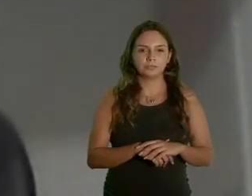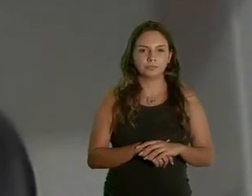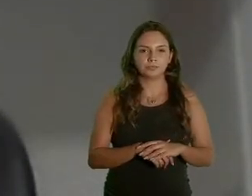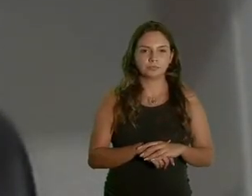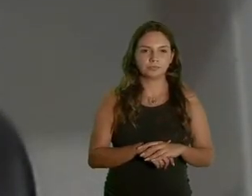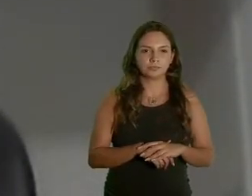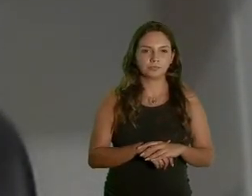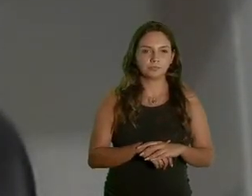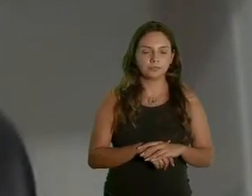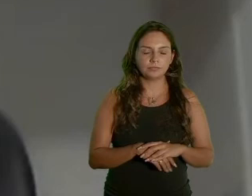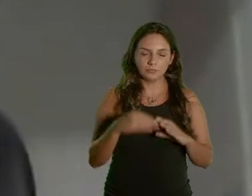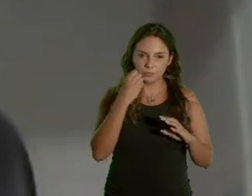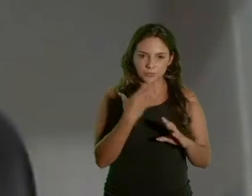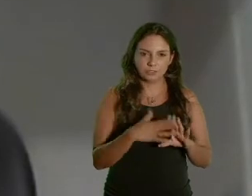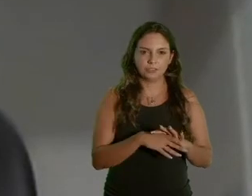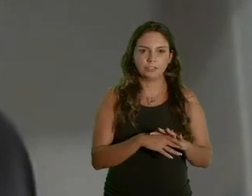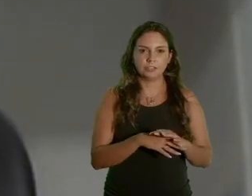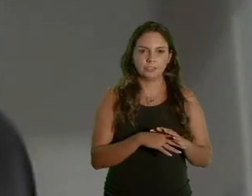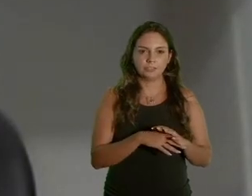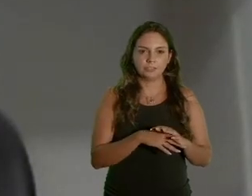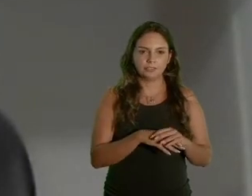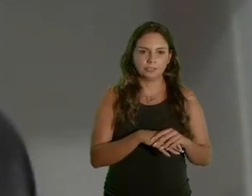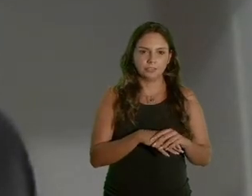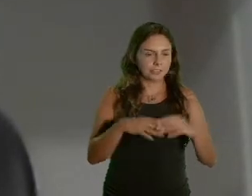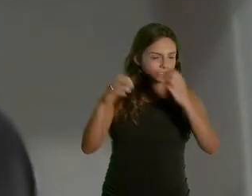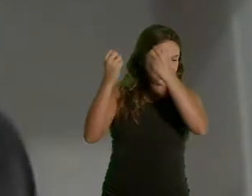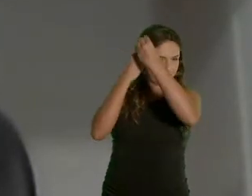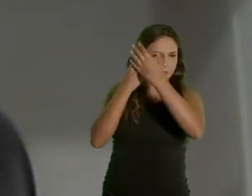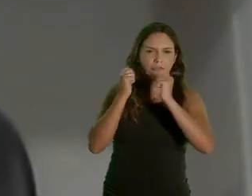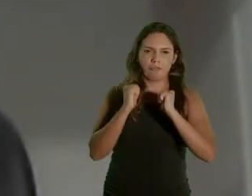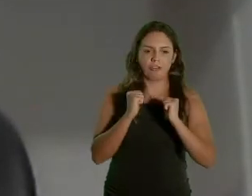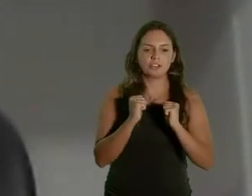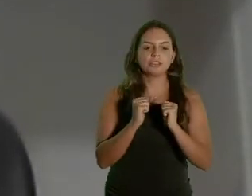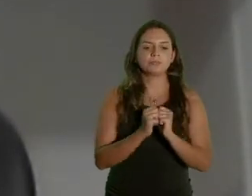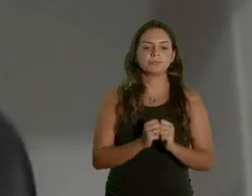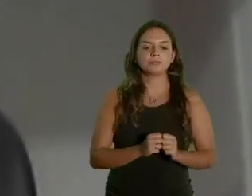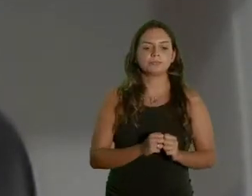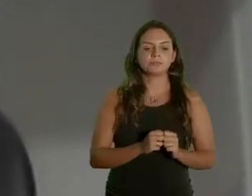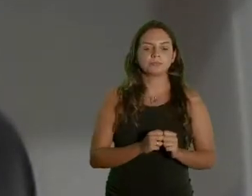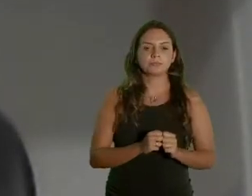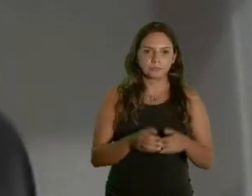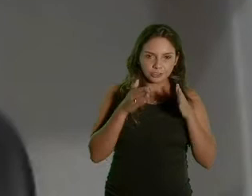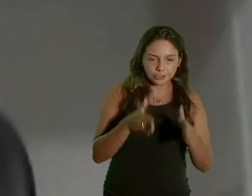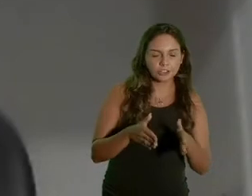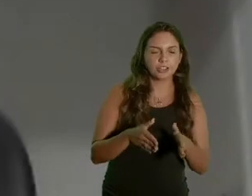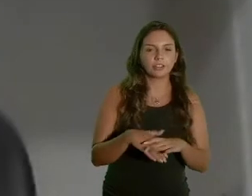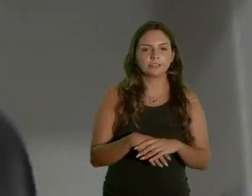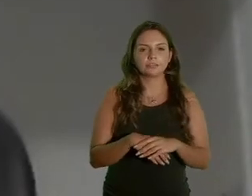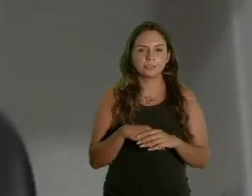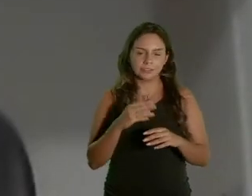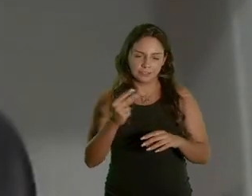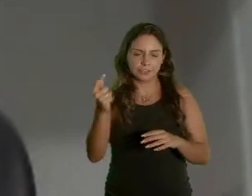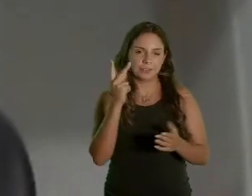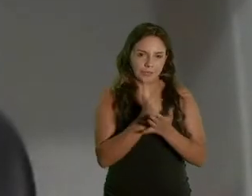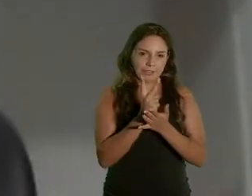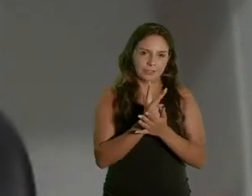frequência ultimamente tem sido muito boa e as inspirações são sempre muito intensas e chegam inesperadamente e saem com a